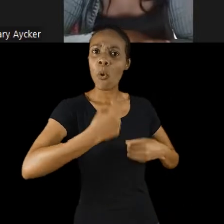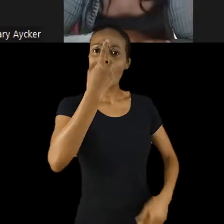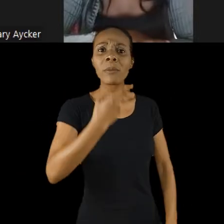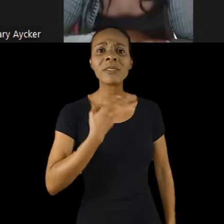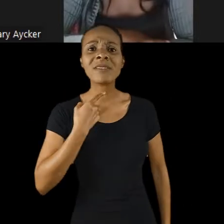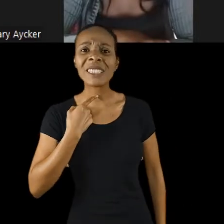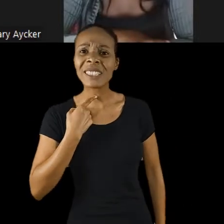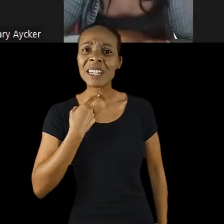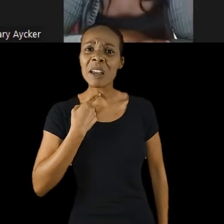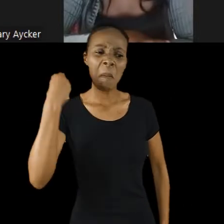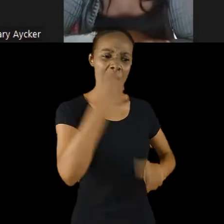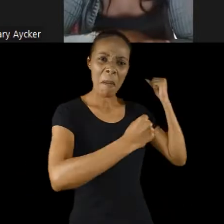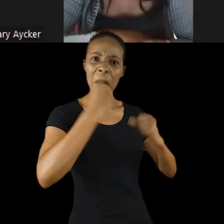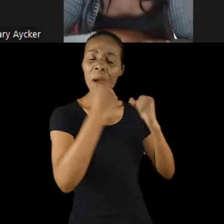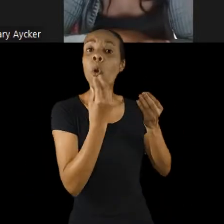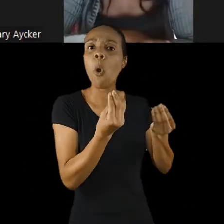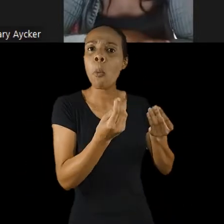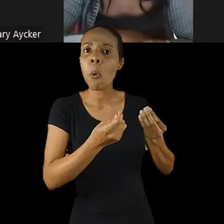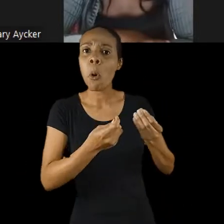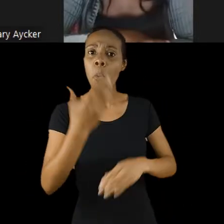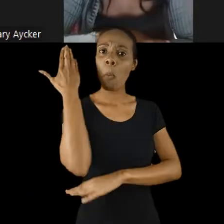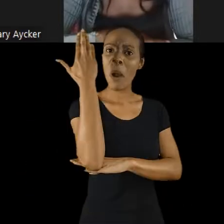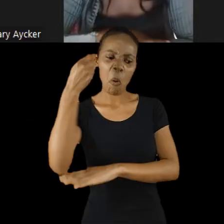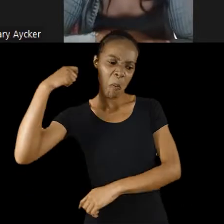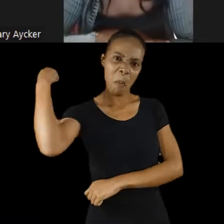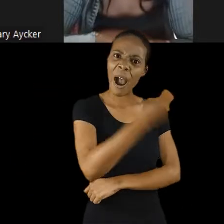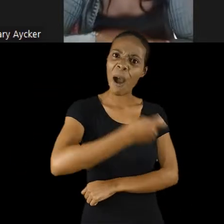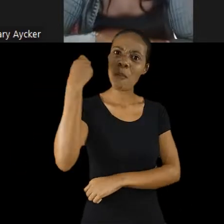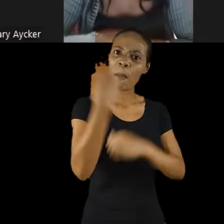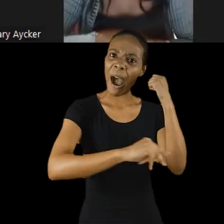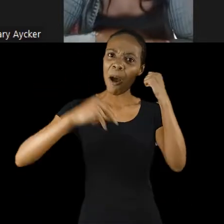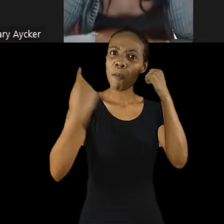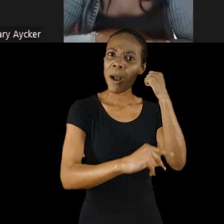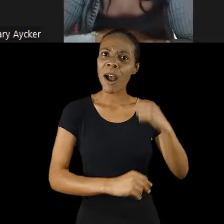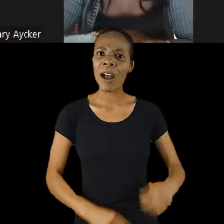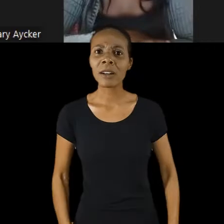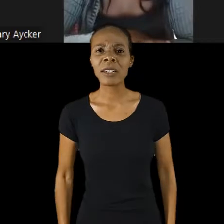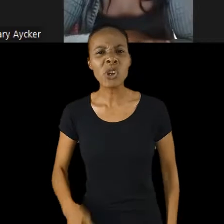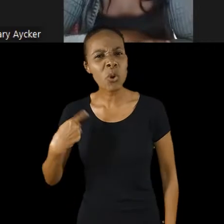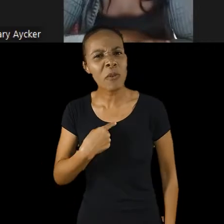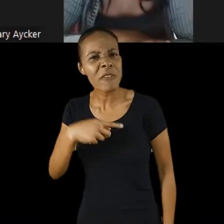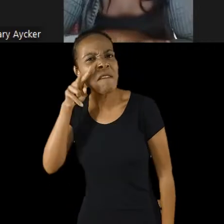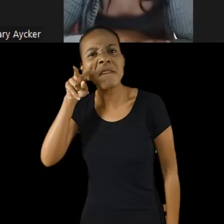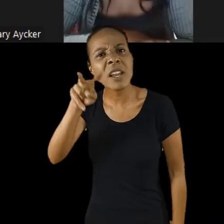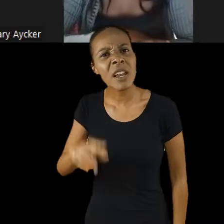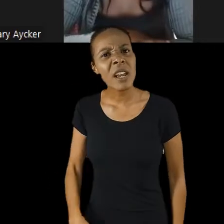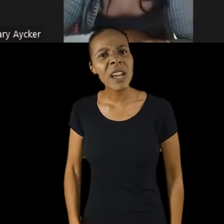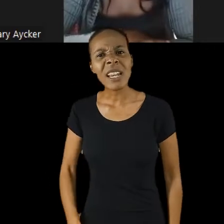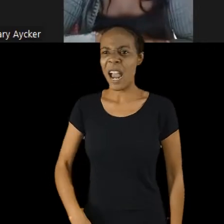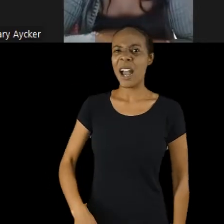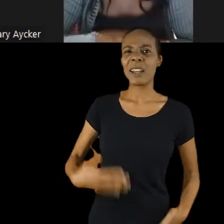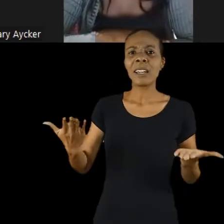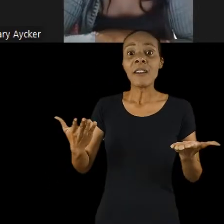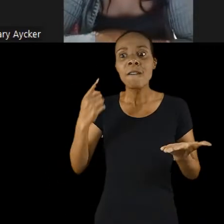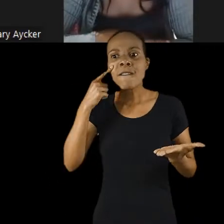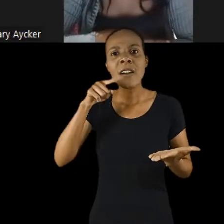que a gente vai fazer em relação a isso? A gente vai ficar fazendo hashtag pessoas trans importam? A gente vai ficar dentro da universidade fazendo TCC de